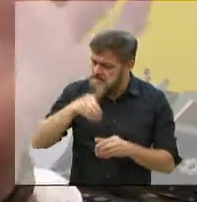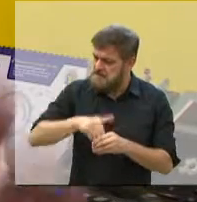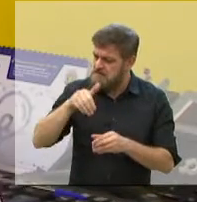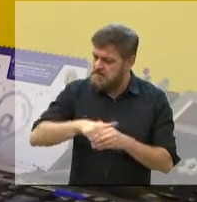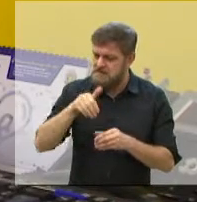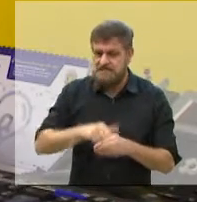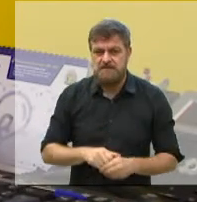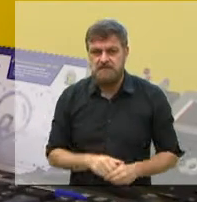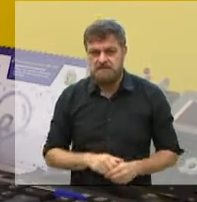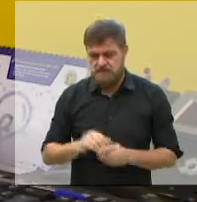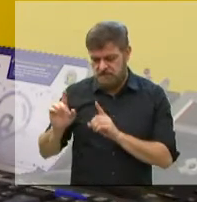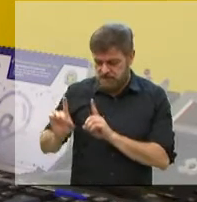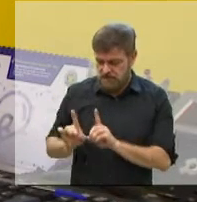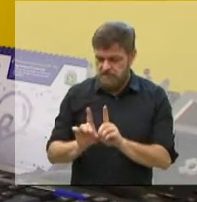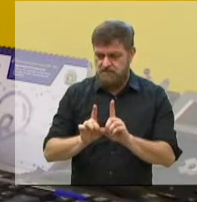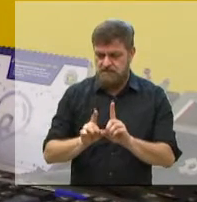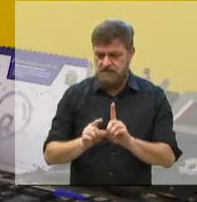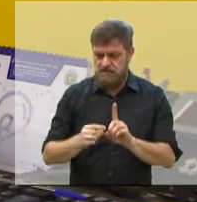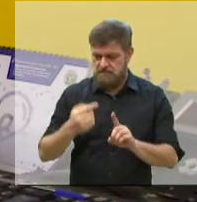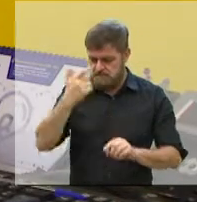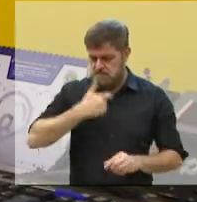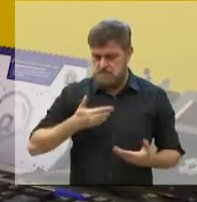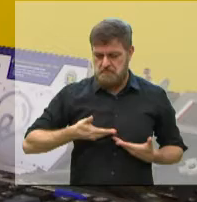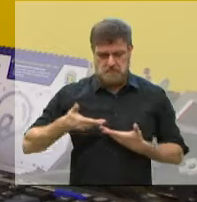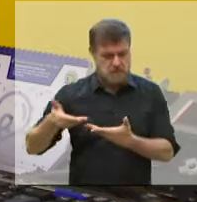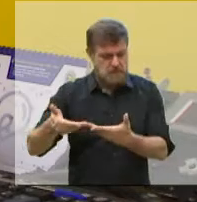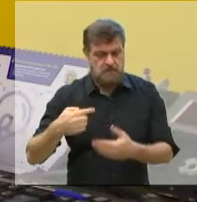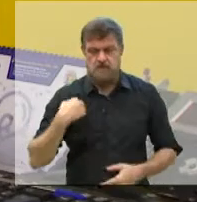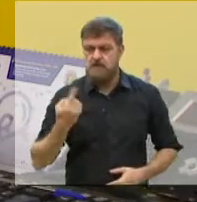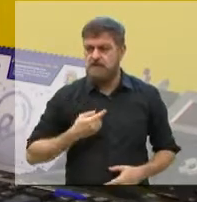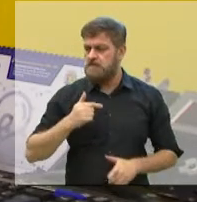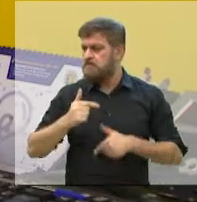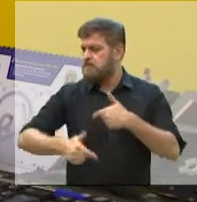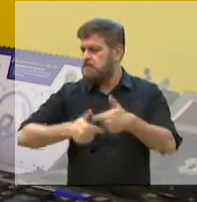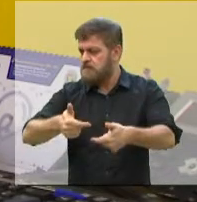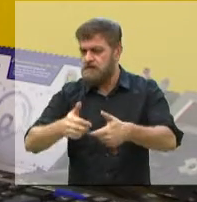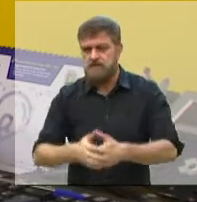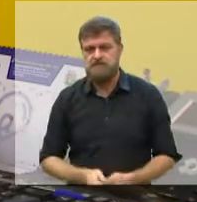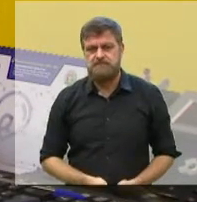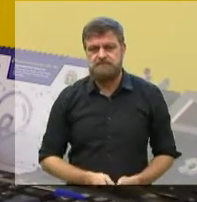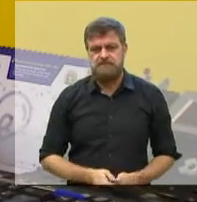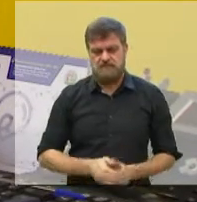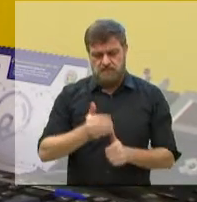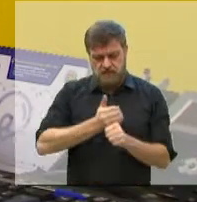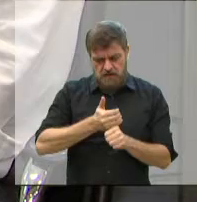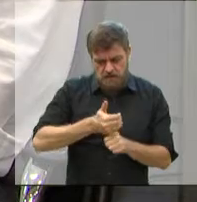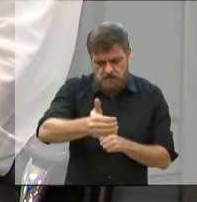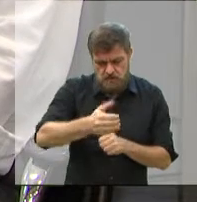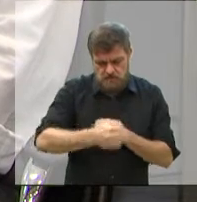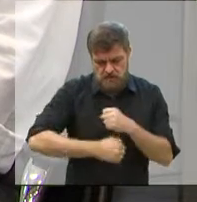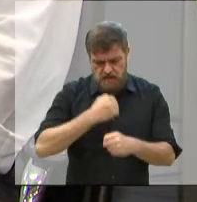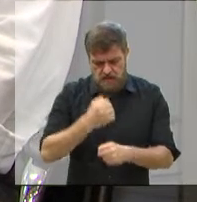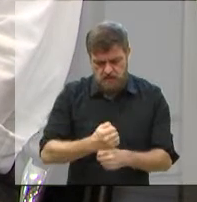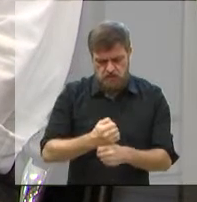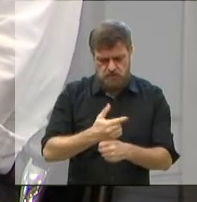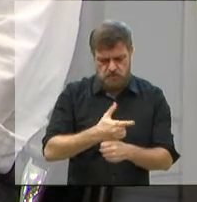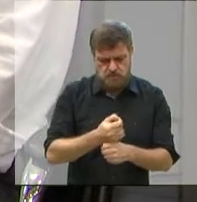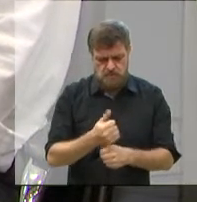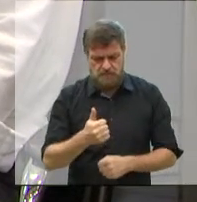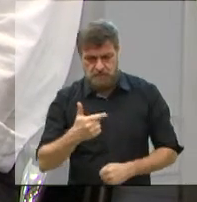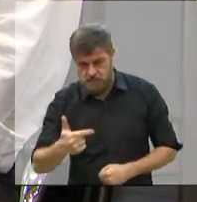fez a minha apresentação ali e eu comecei a trabalhar. Bom, assumi em 2012